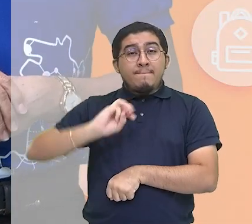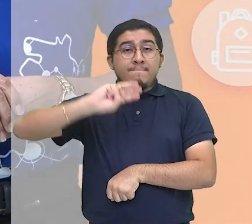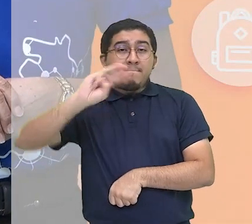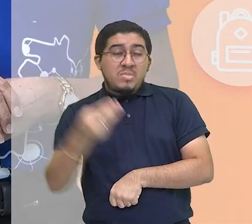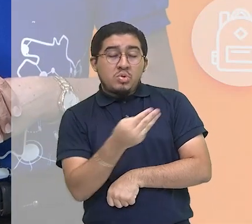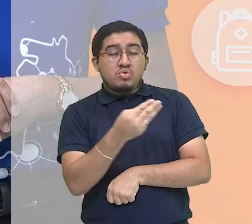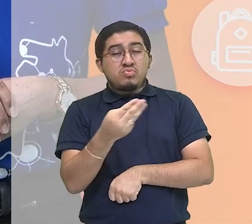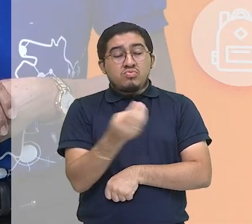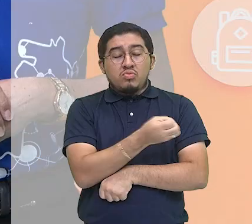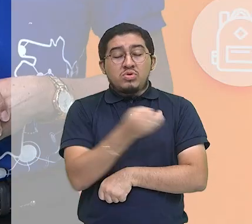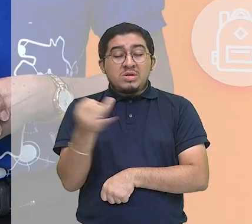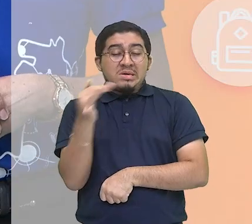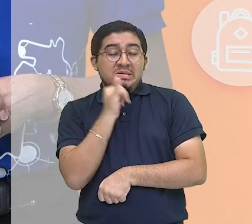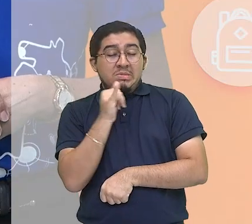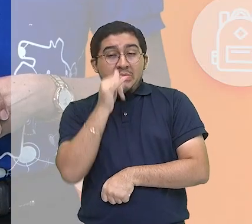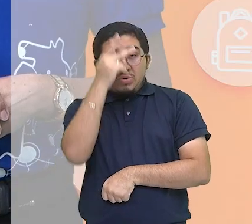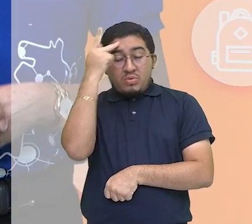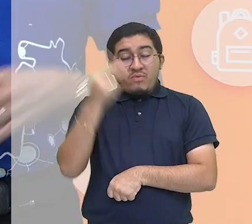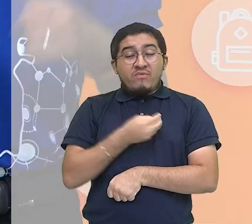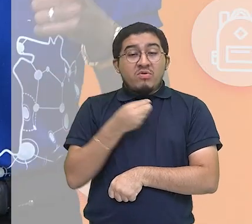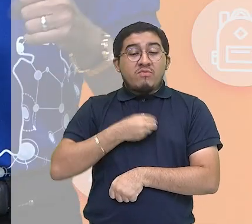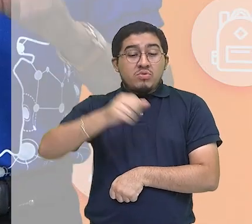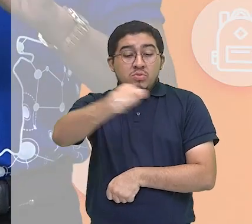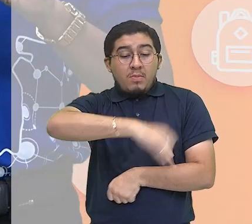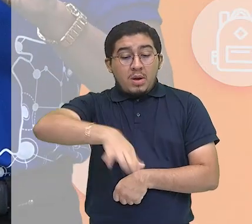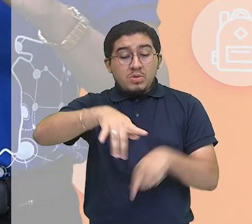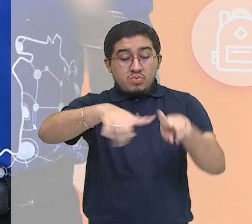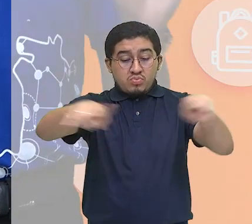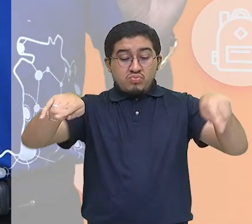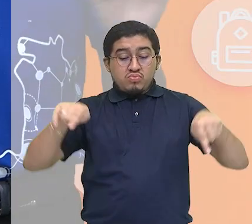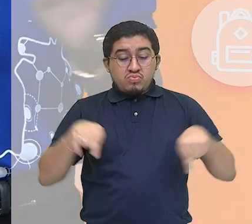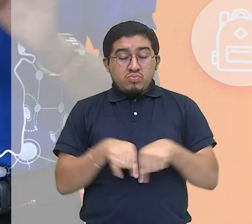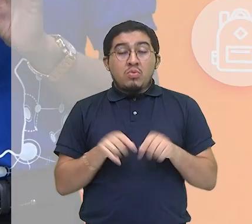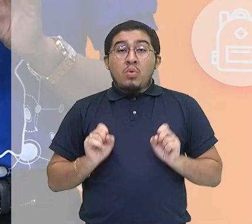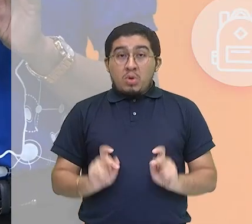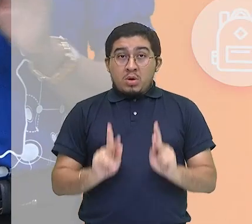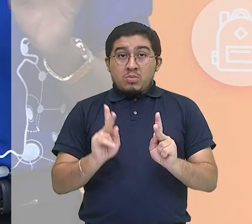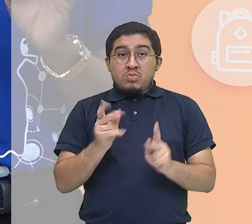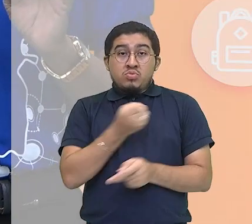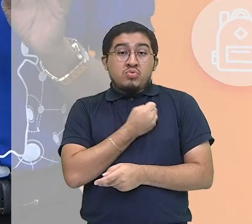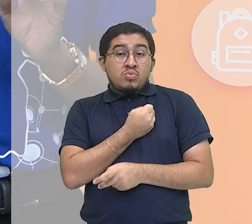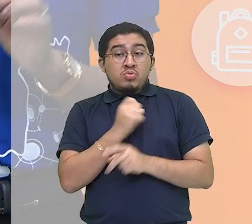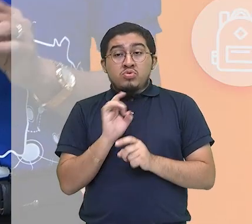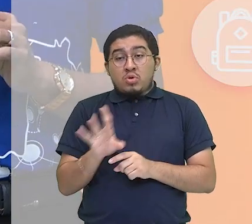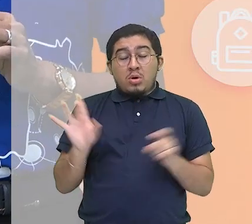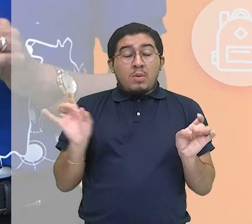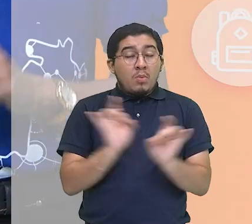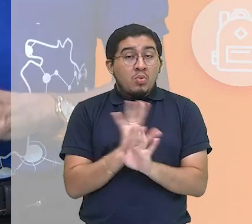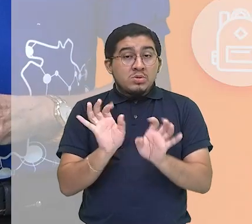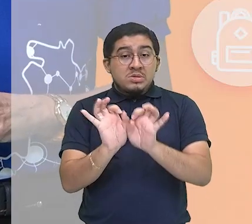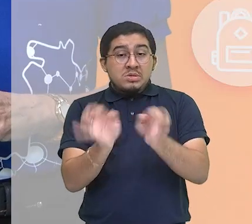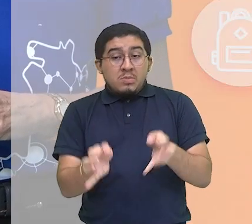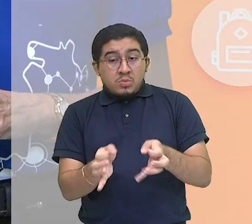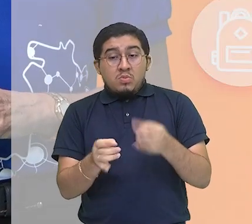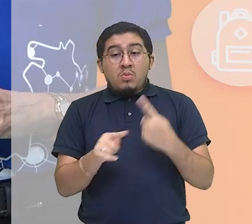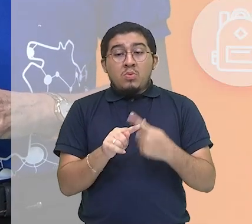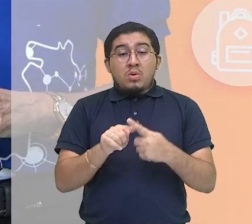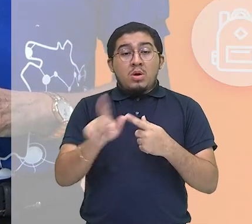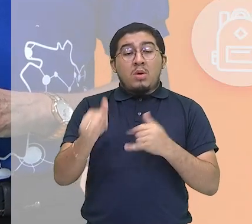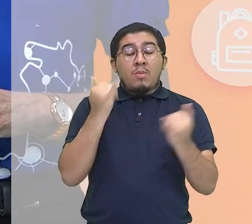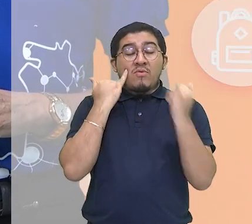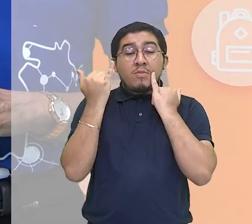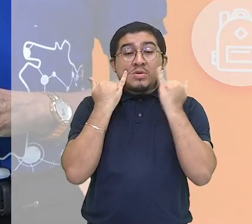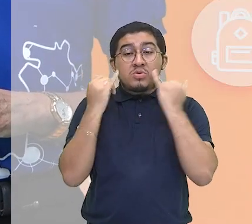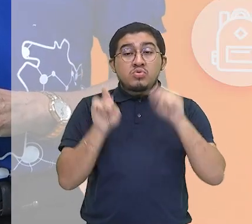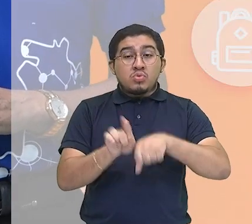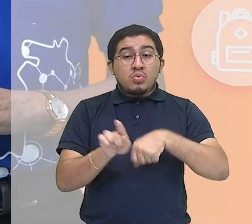de moradores, de habitantes. Ok, é só um número, é só um dado, porque é um dado social, de